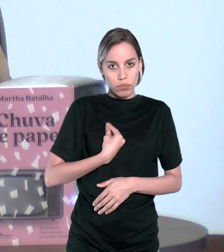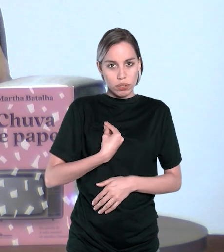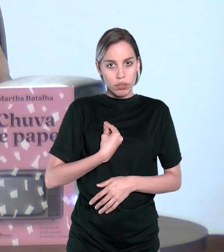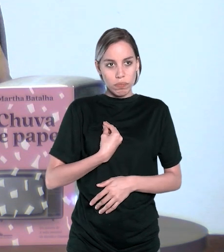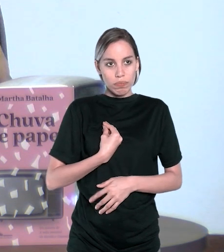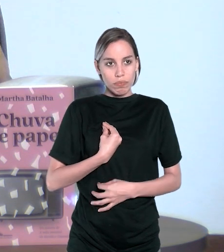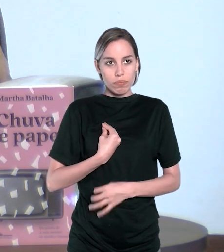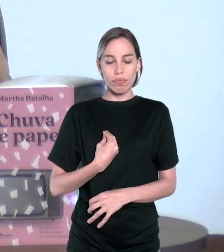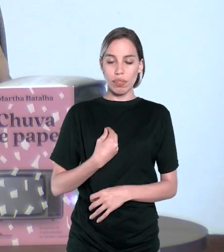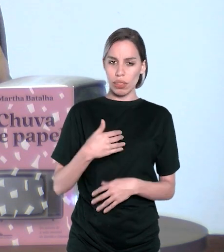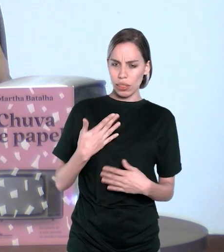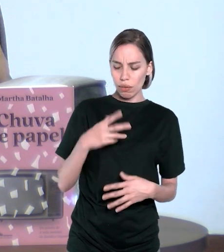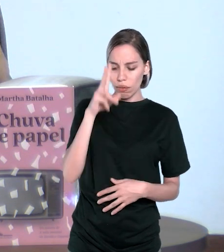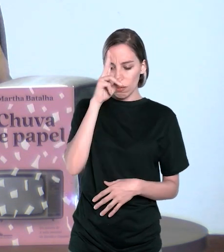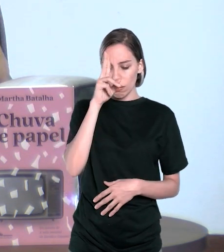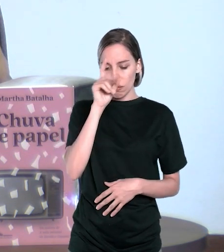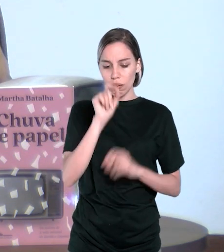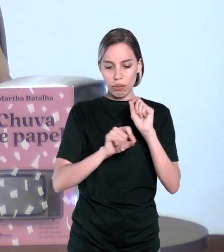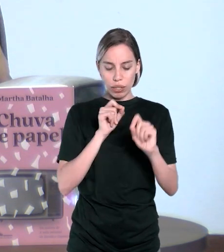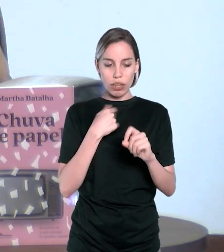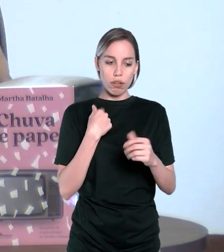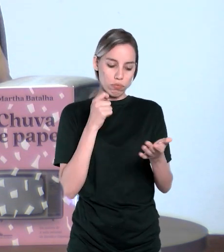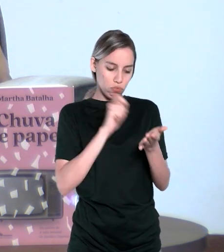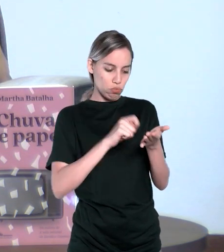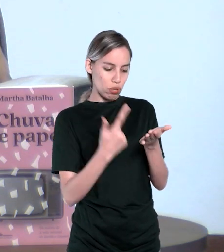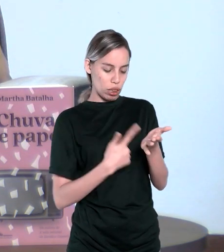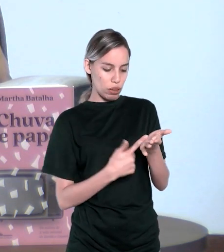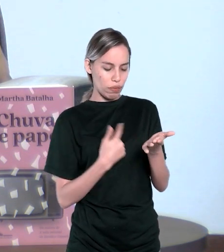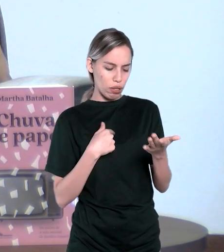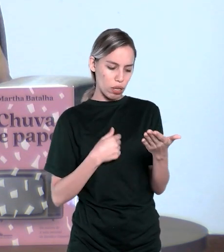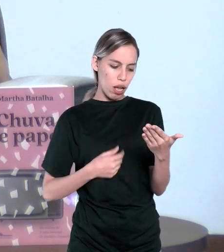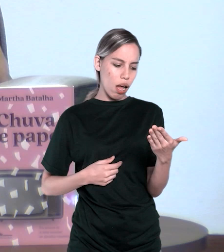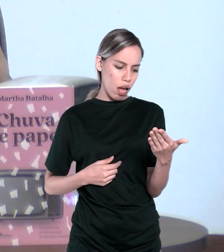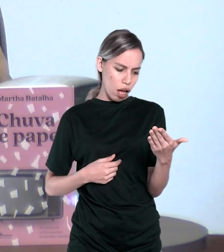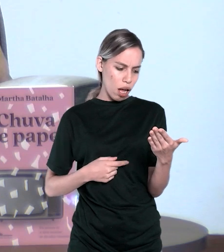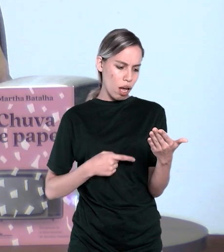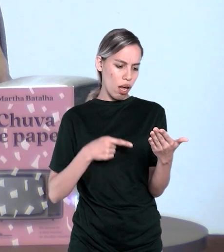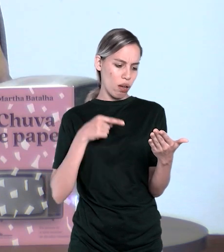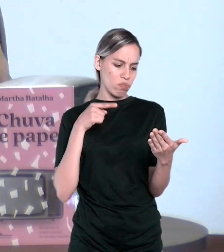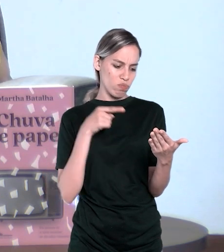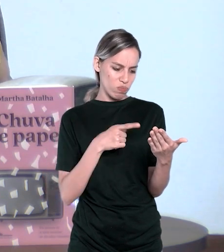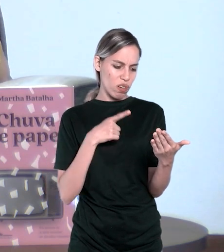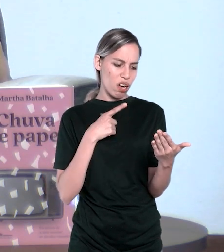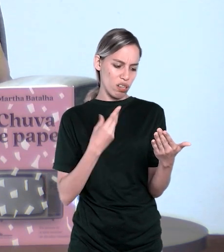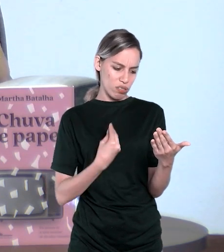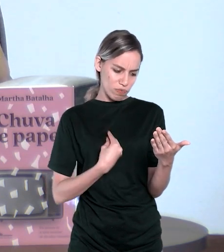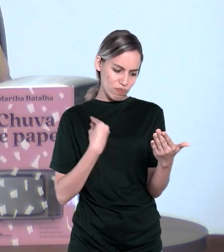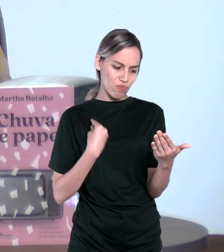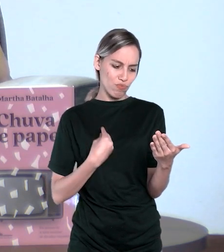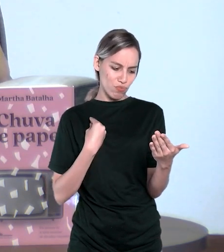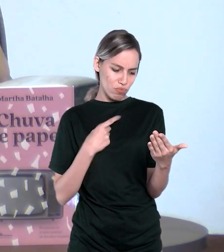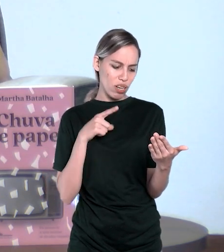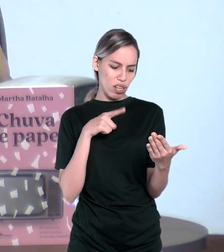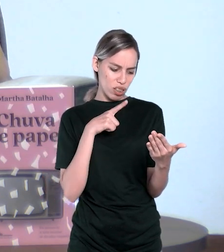você sente, o escritor tem que ter esse sexto sentido. Eu falei, esse é um livro com vida, esse é um livro que eu sei que tem uma vida aí, que eu sei que vai